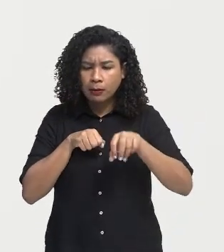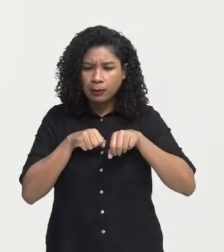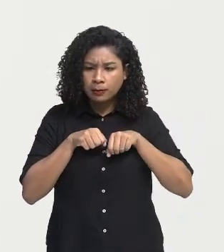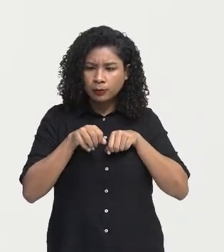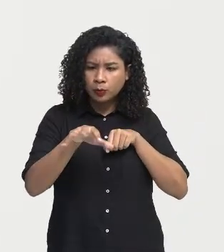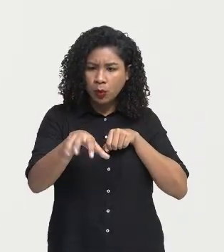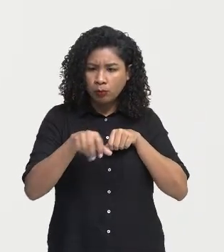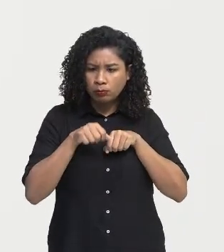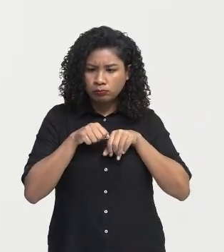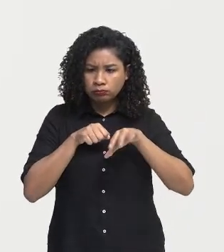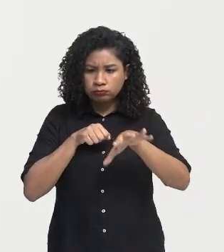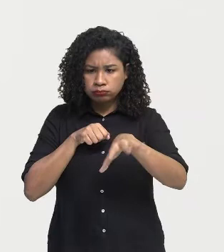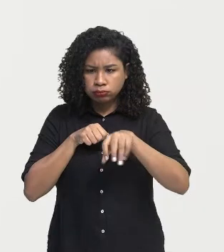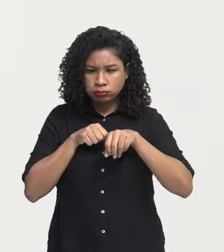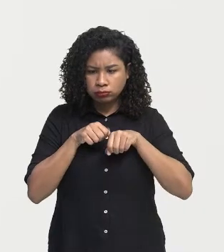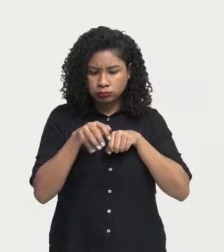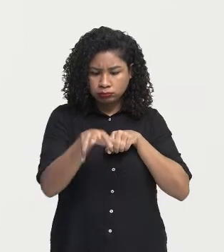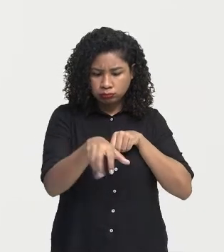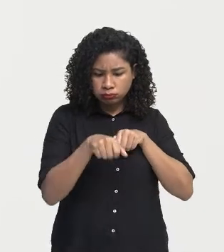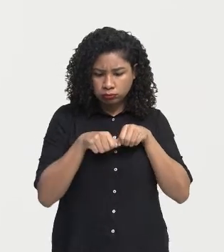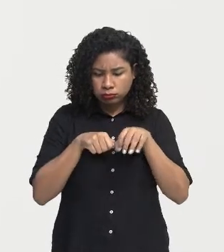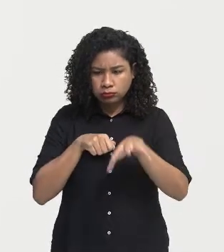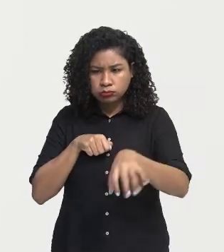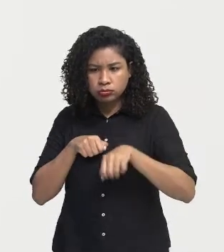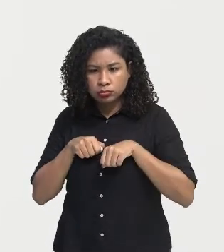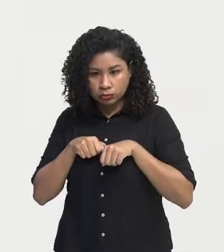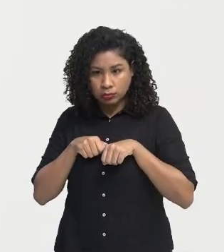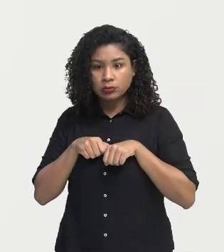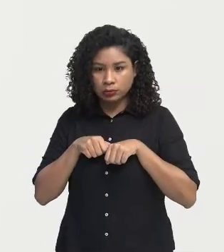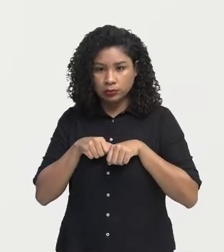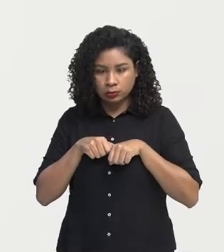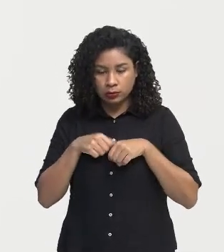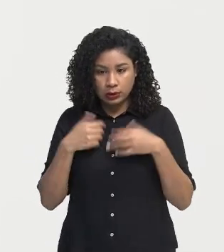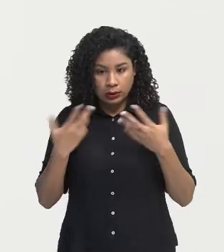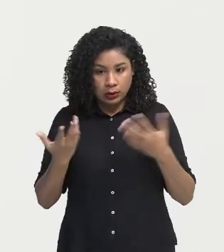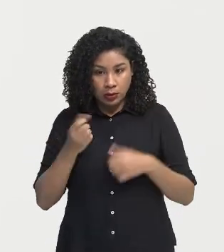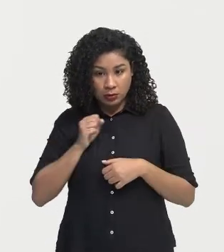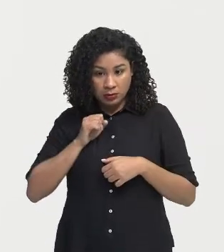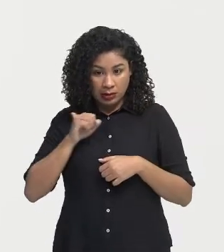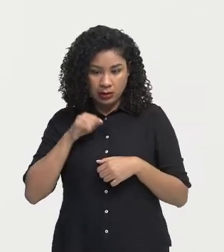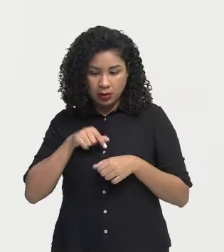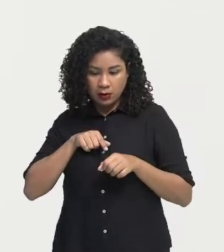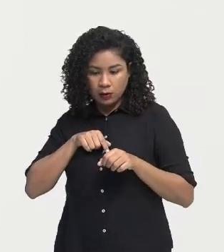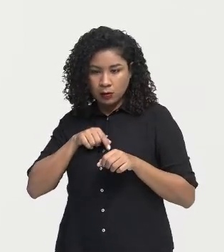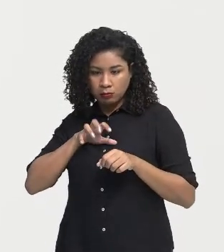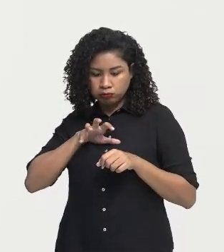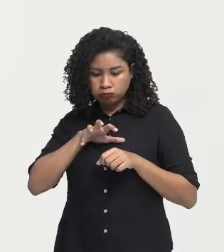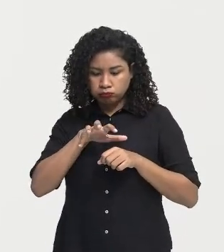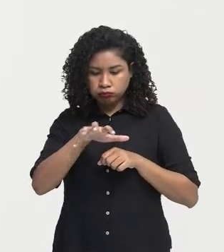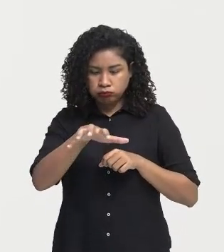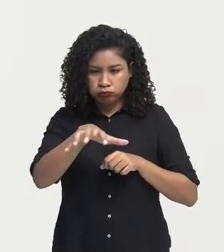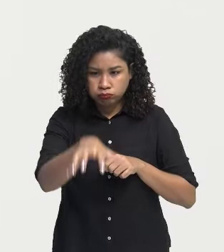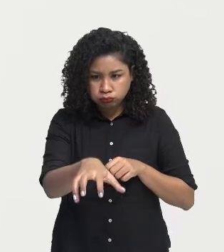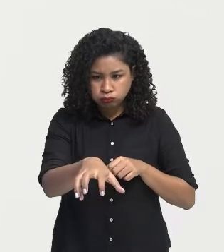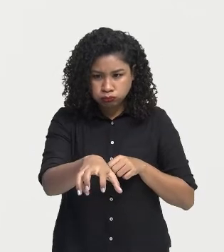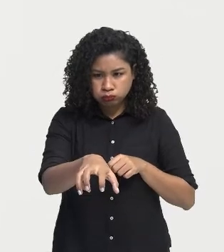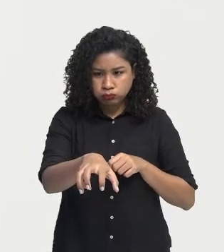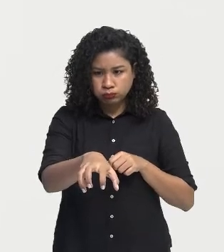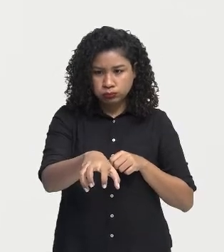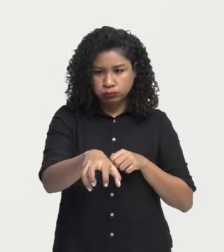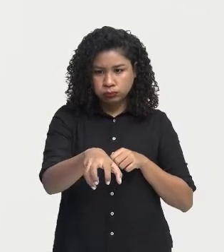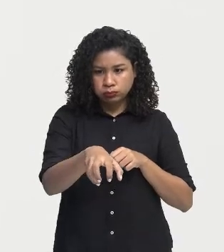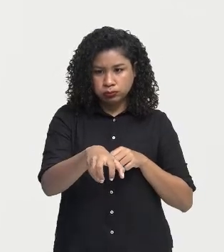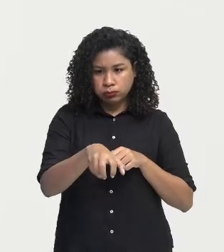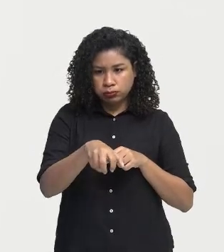naquele ambiente, e aí ele vai englobando. E aí, quando ele colocar para dentro da célula, depois que ele vai